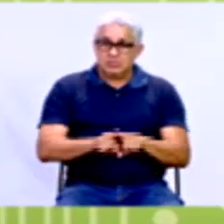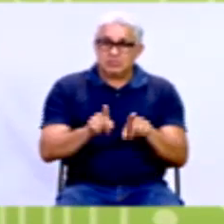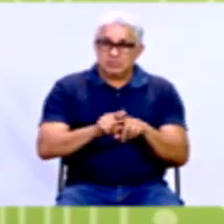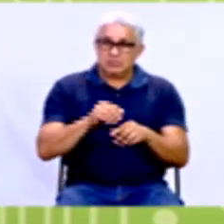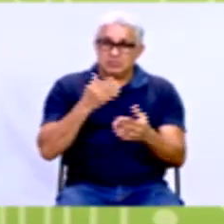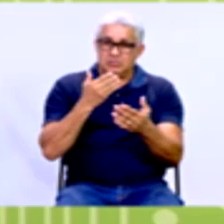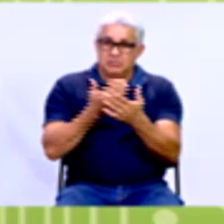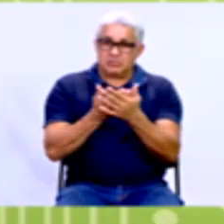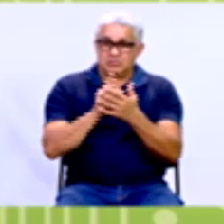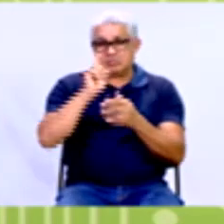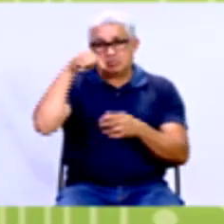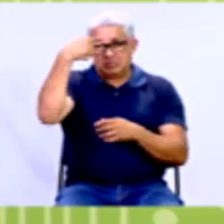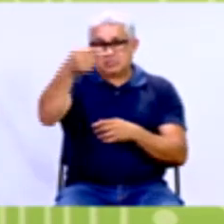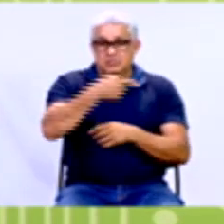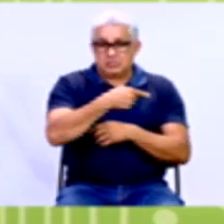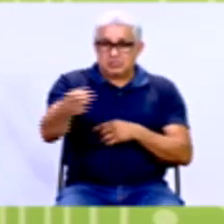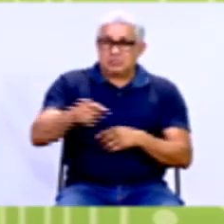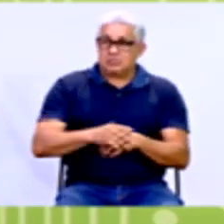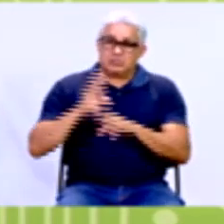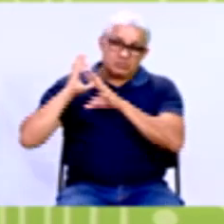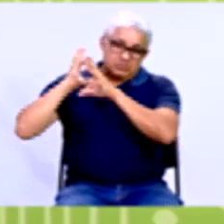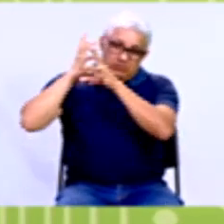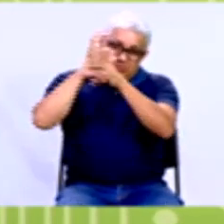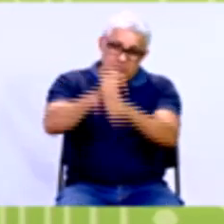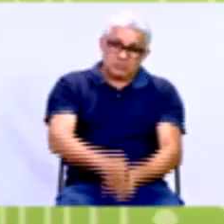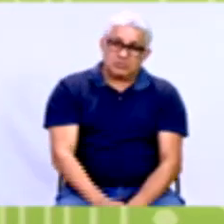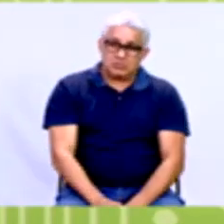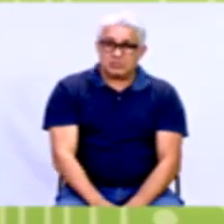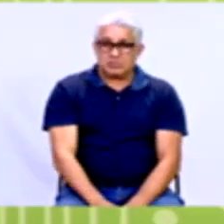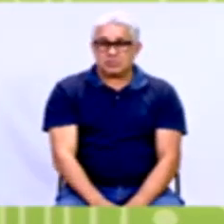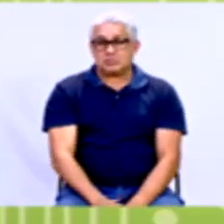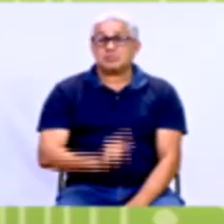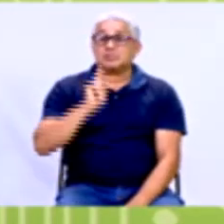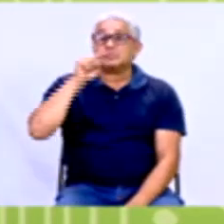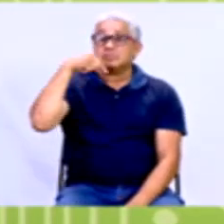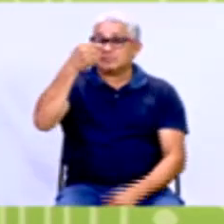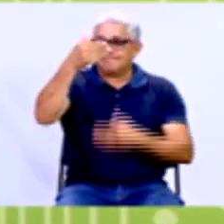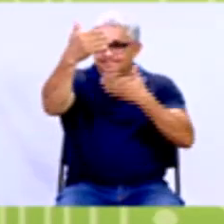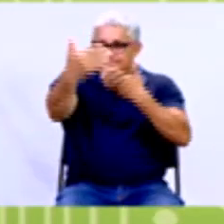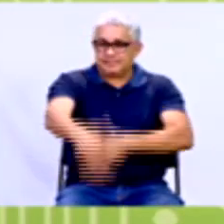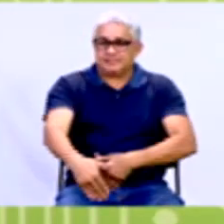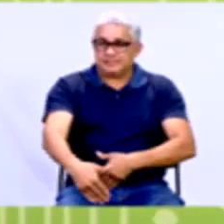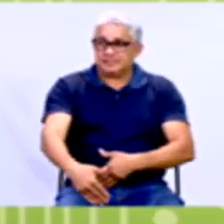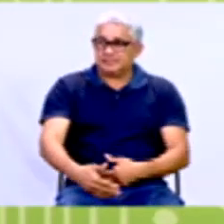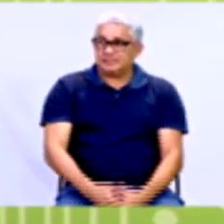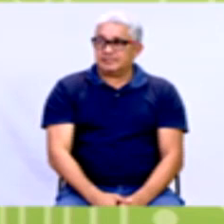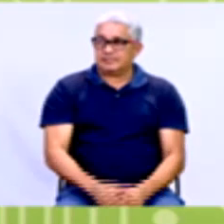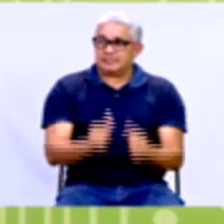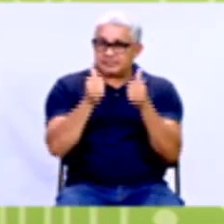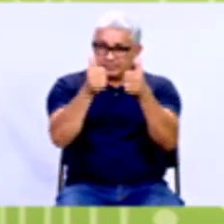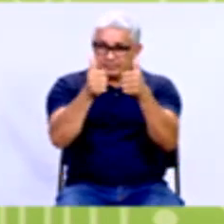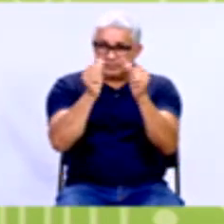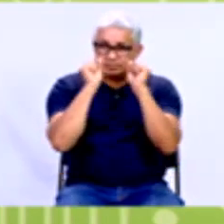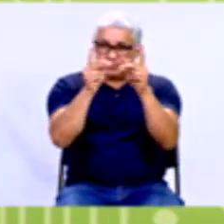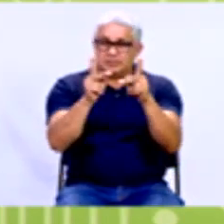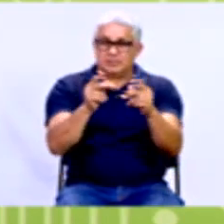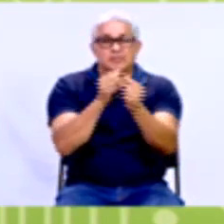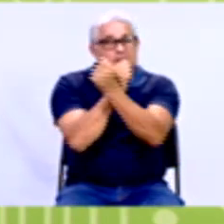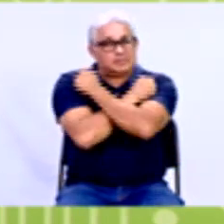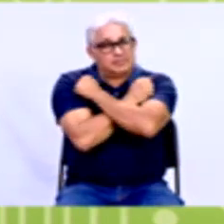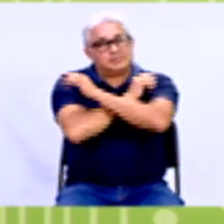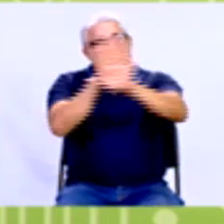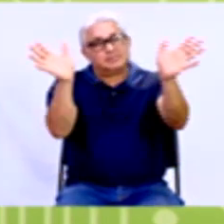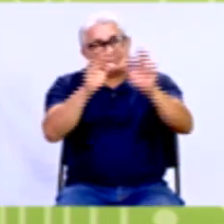aí na semana que vem com a nossa revisão e posteriormente a prova de vocês, tá ok? Então um abraço a